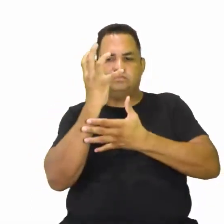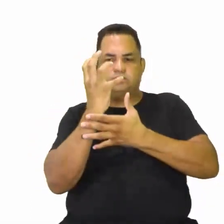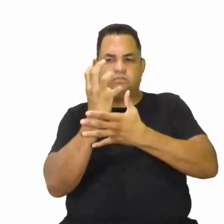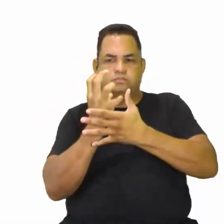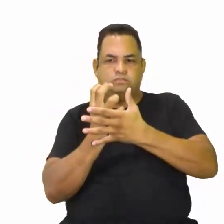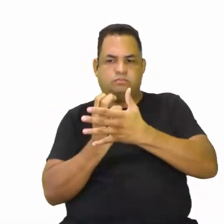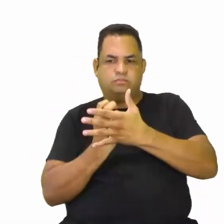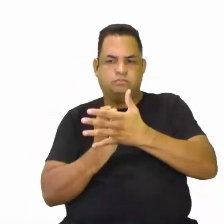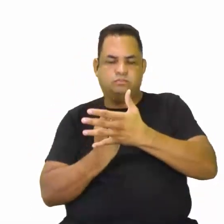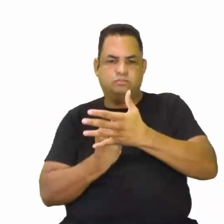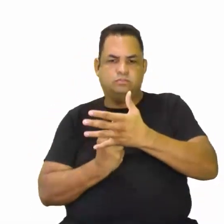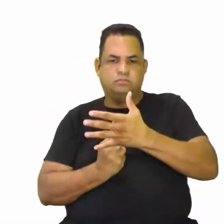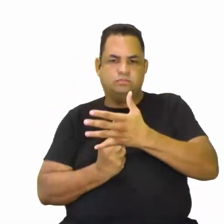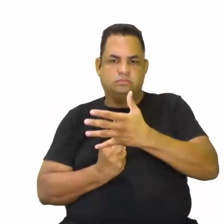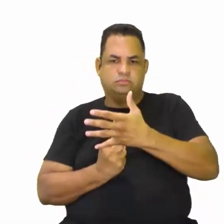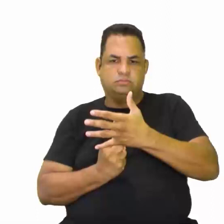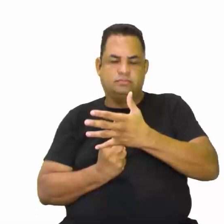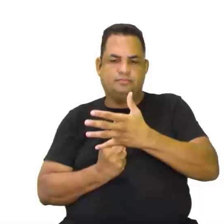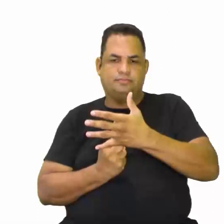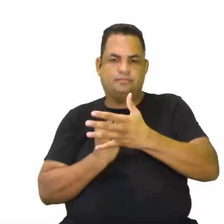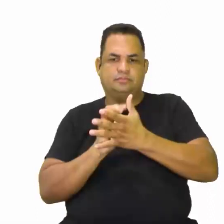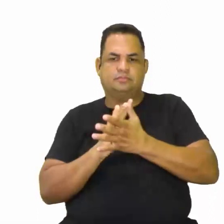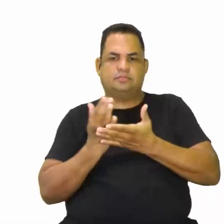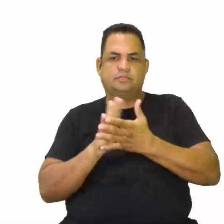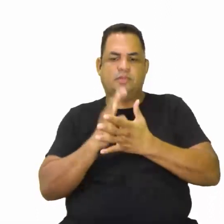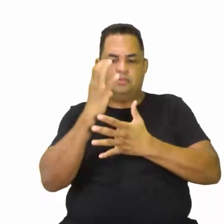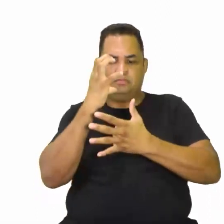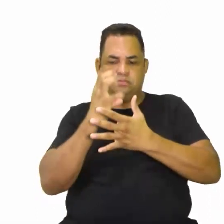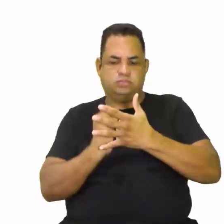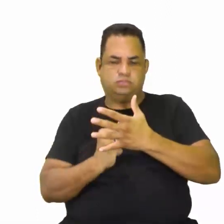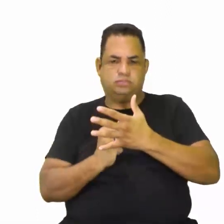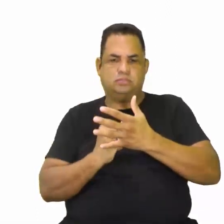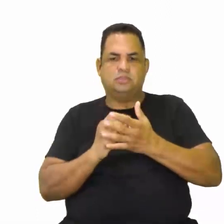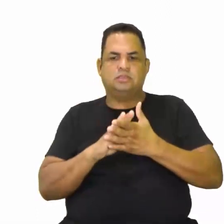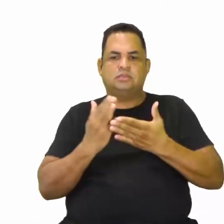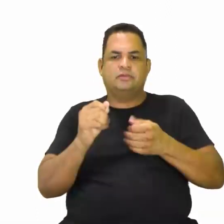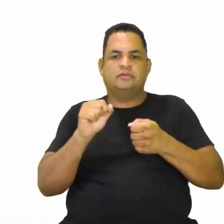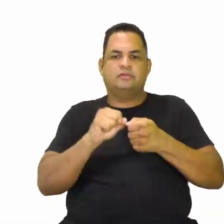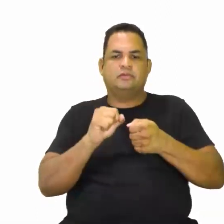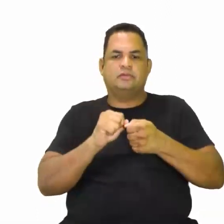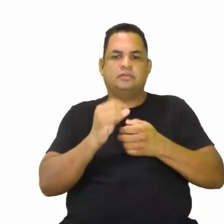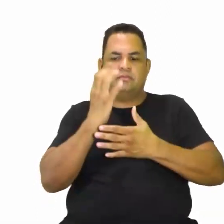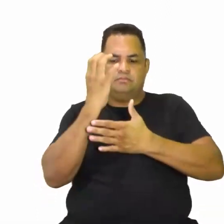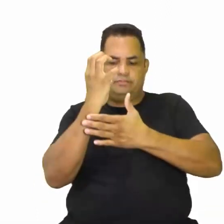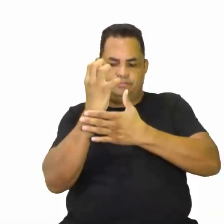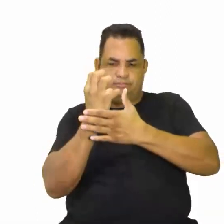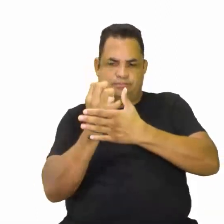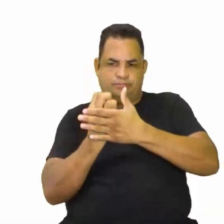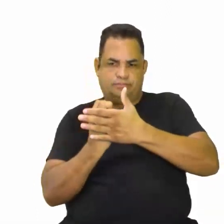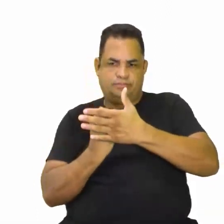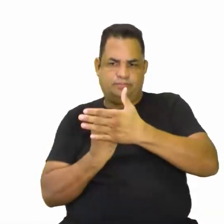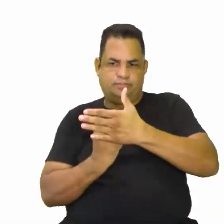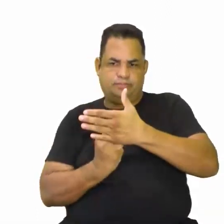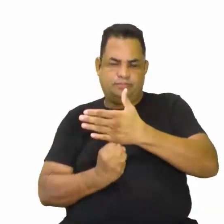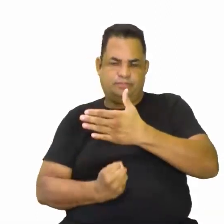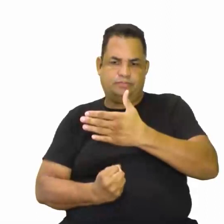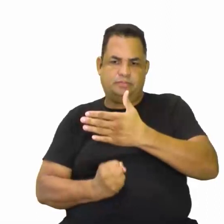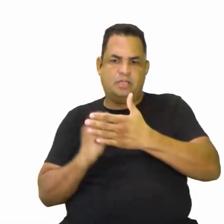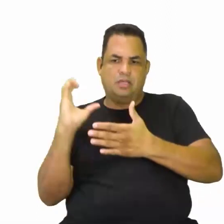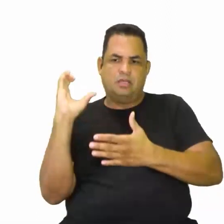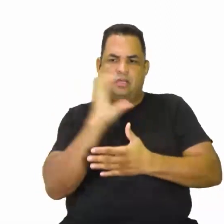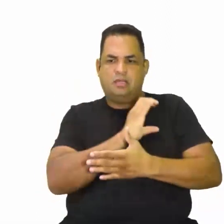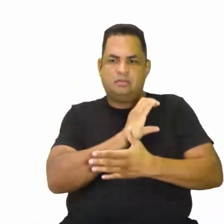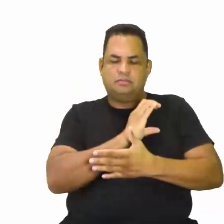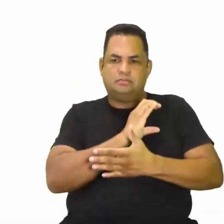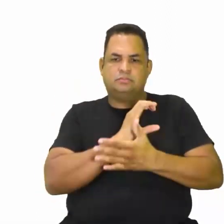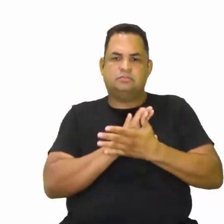dizer, tirando a pressão desse meio, gerando uma pressão negativa, fazendo um arraste para que o líquido passe mais